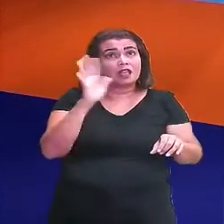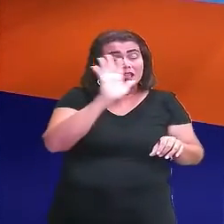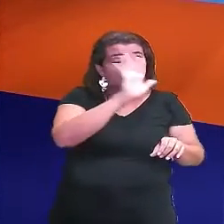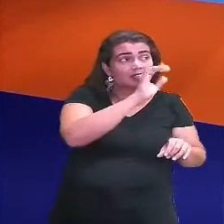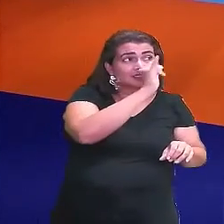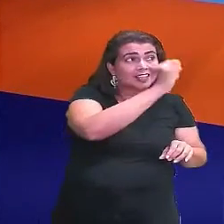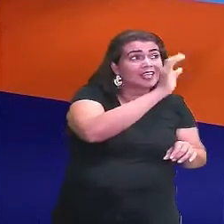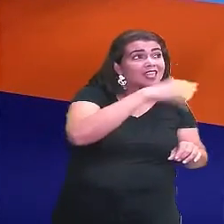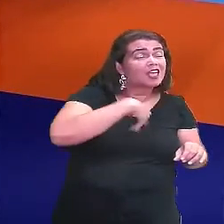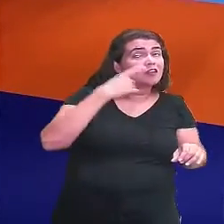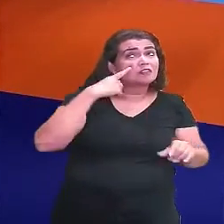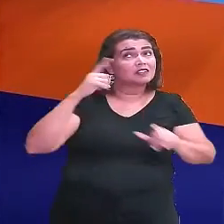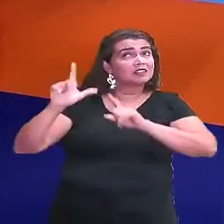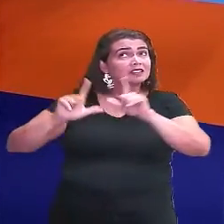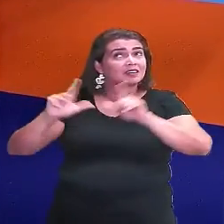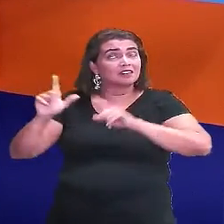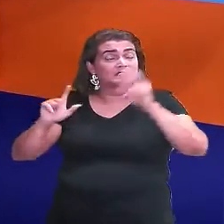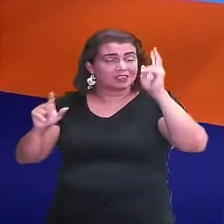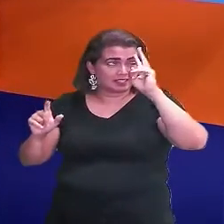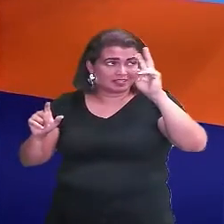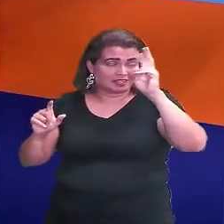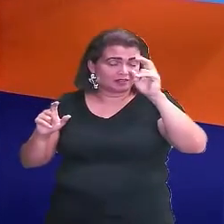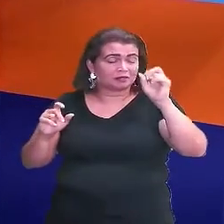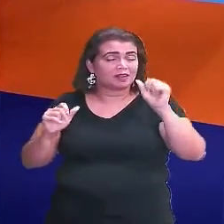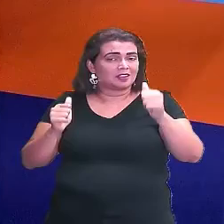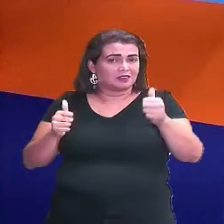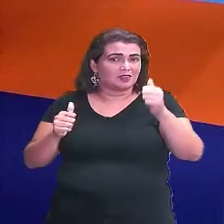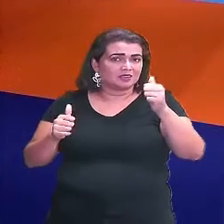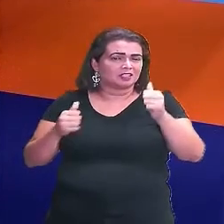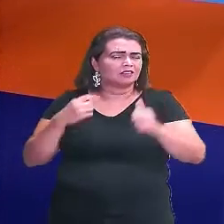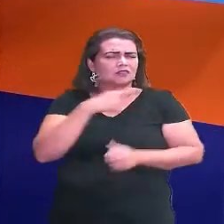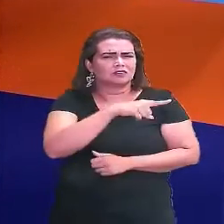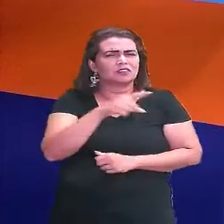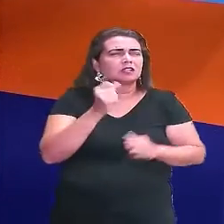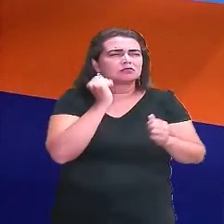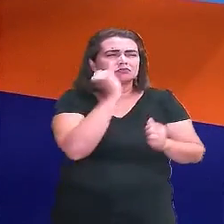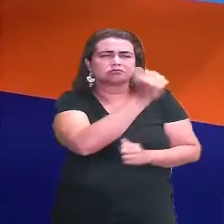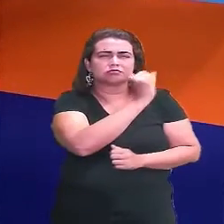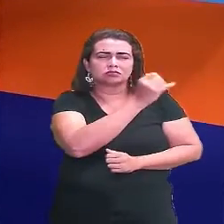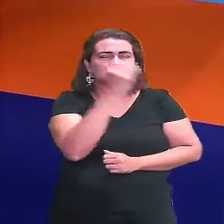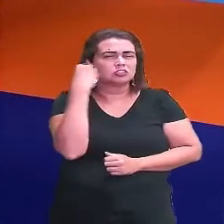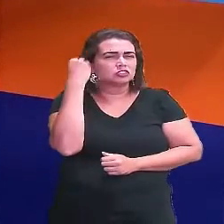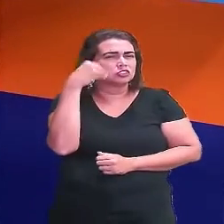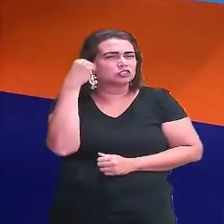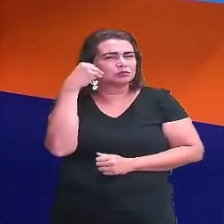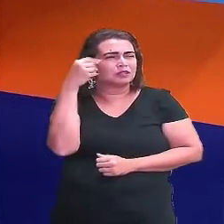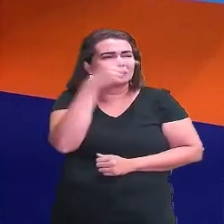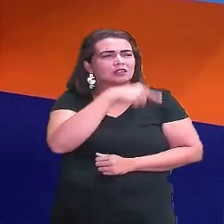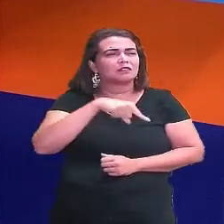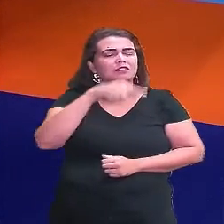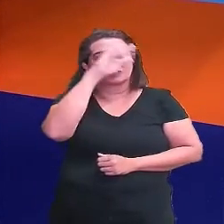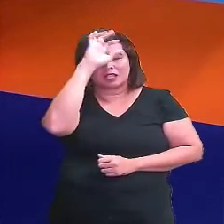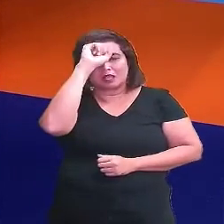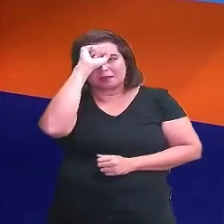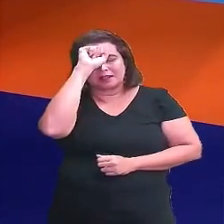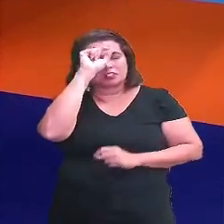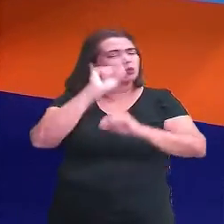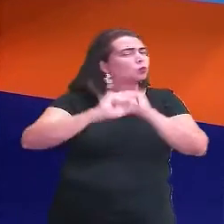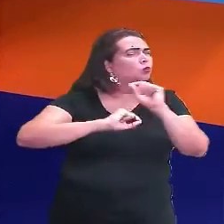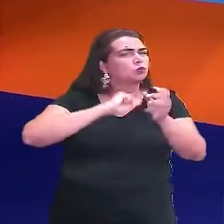na TV, vou relembrar esse assunto. Vocês falam da experiência de vocês, o que vocês aprenderam, tá bom?